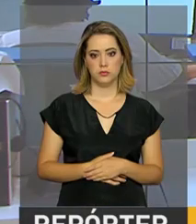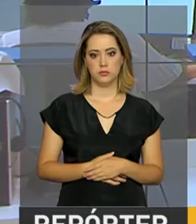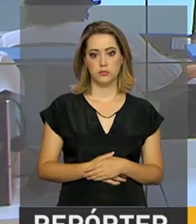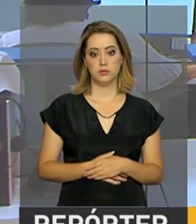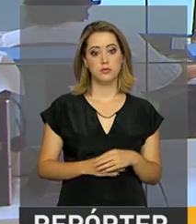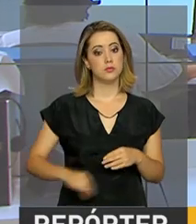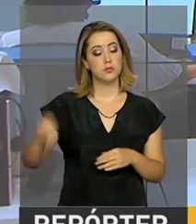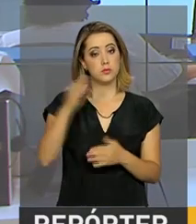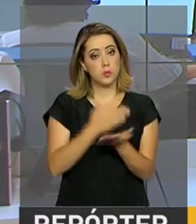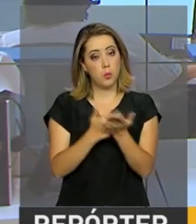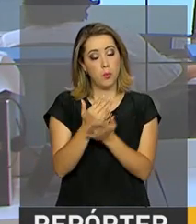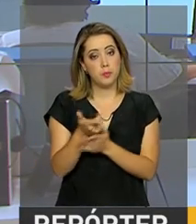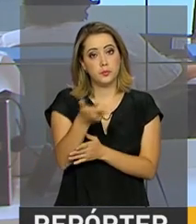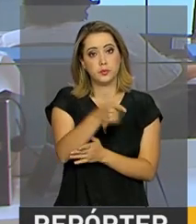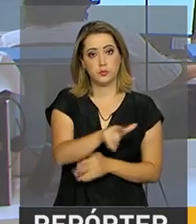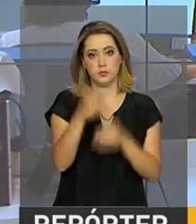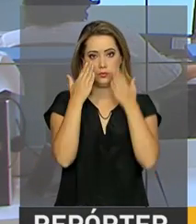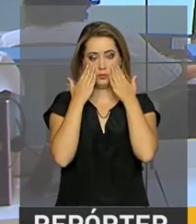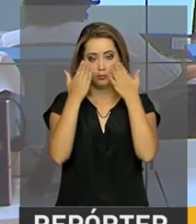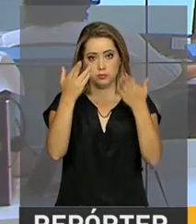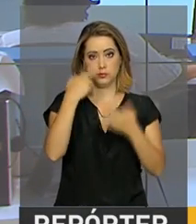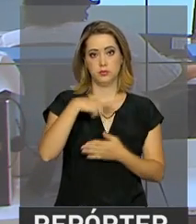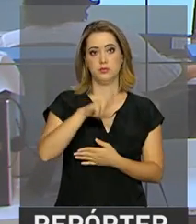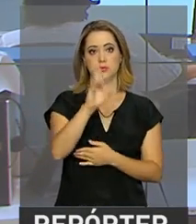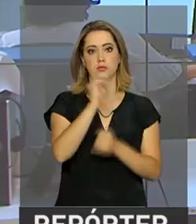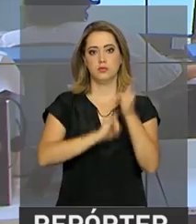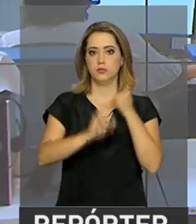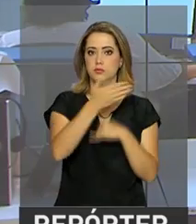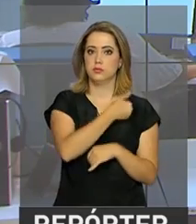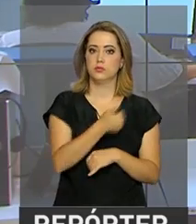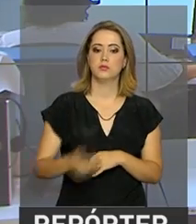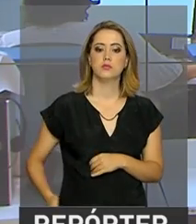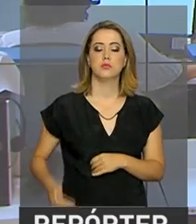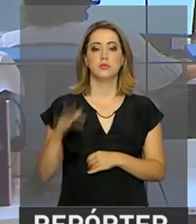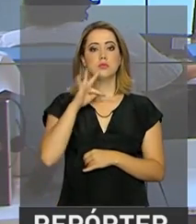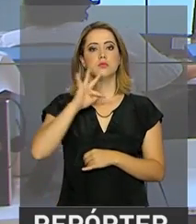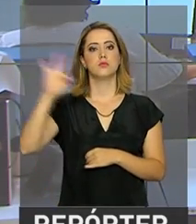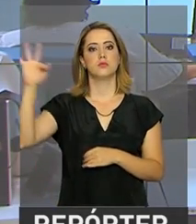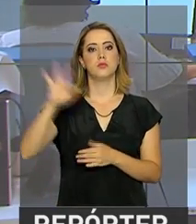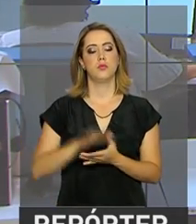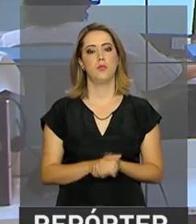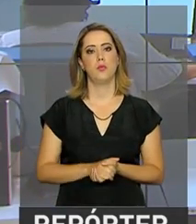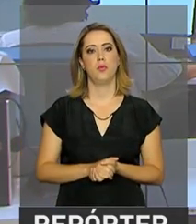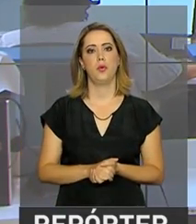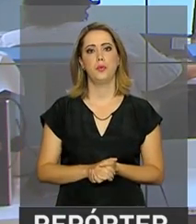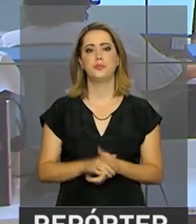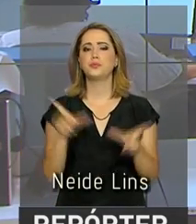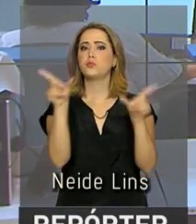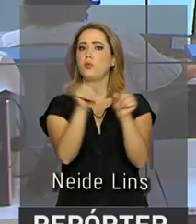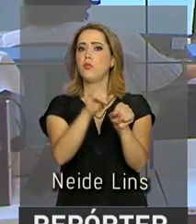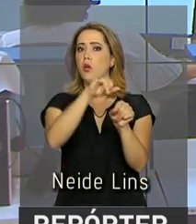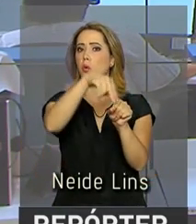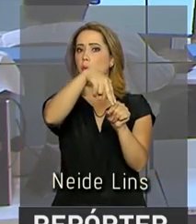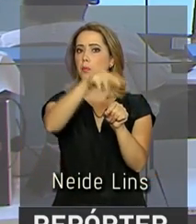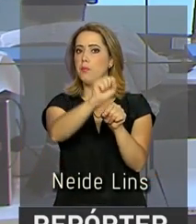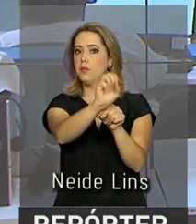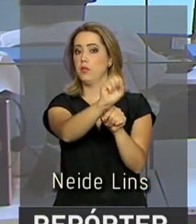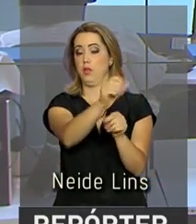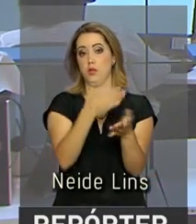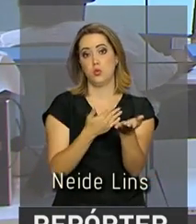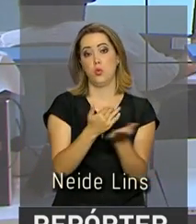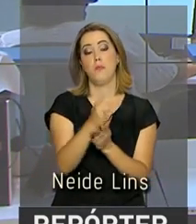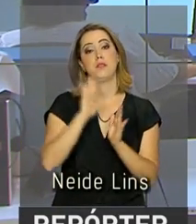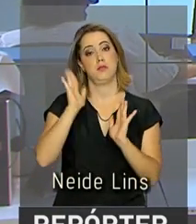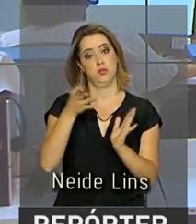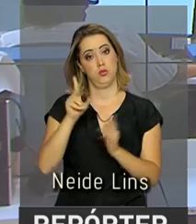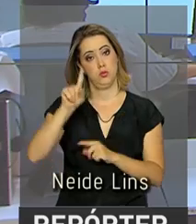Olá começa agora mais uma edição do repórter NBR com as notícias do governo federal o INSS começa a fazer